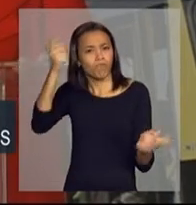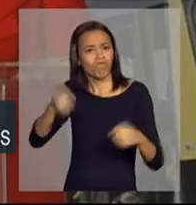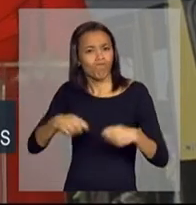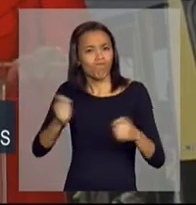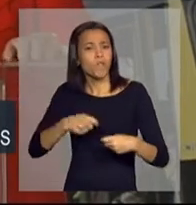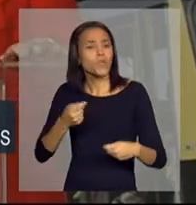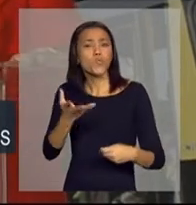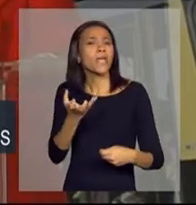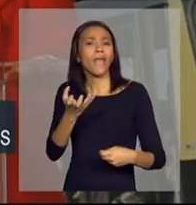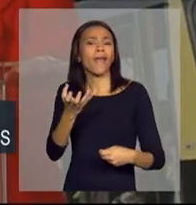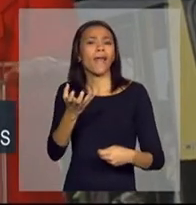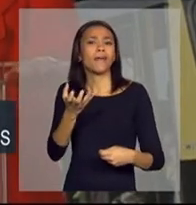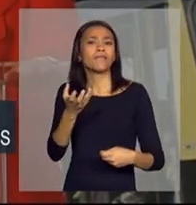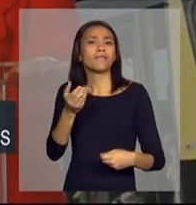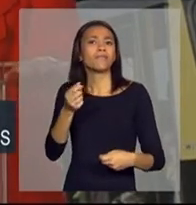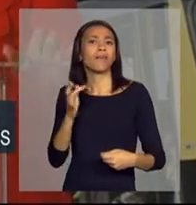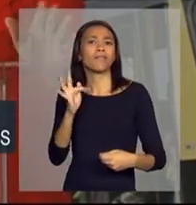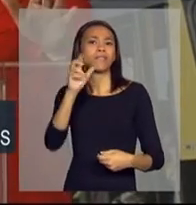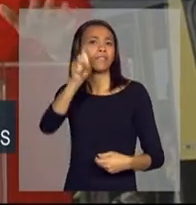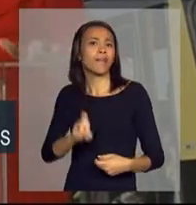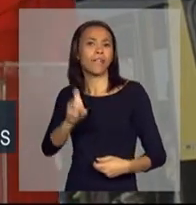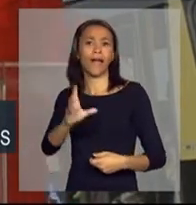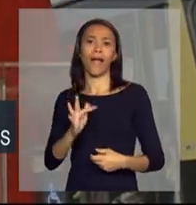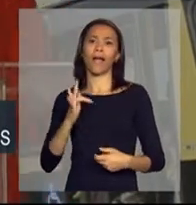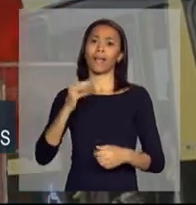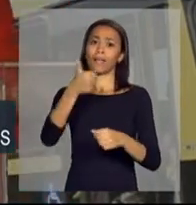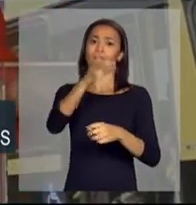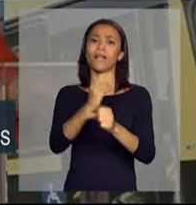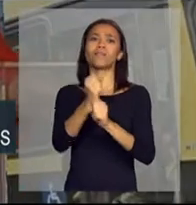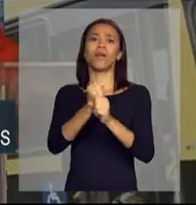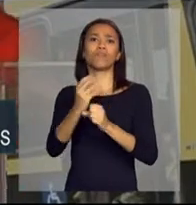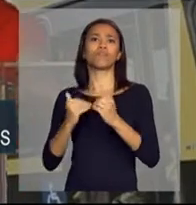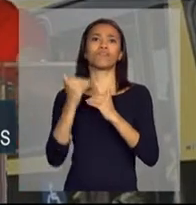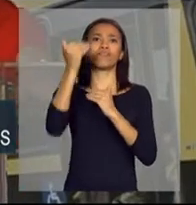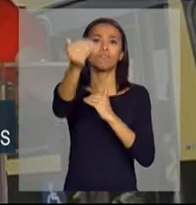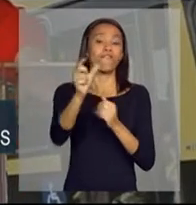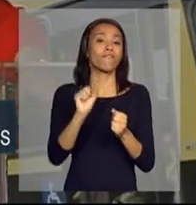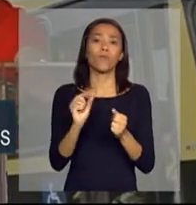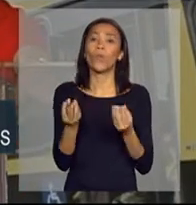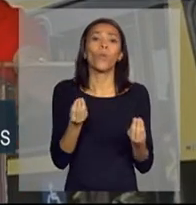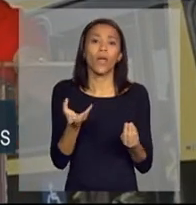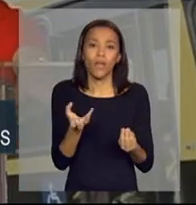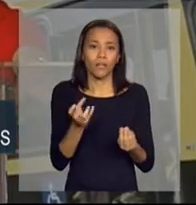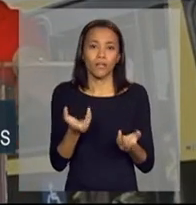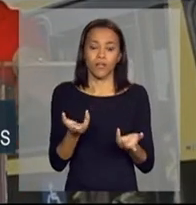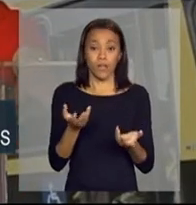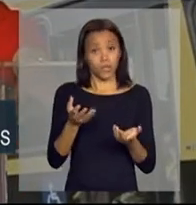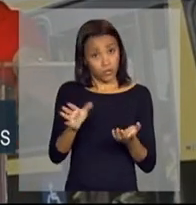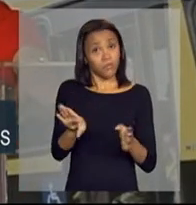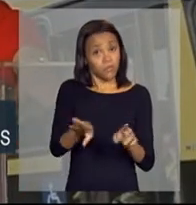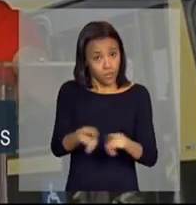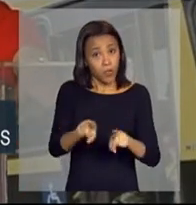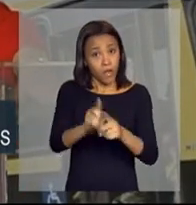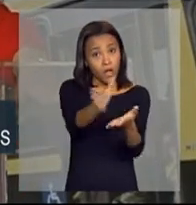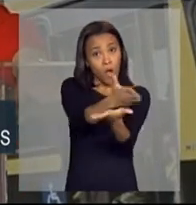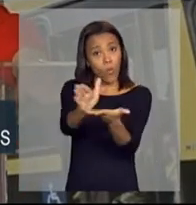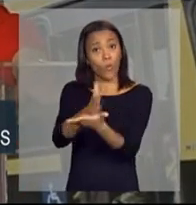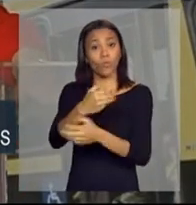o que quer ser daqui a 10 anos. E daqui a alguns anos,